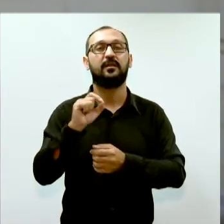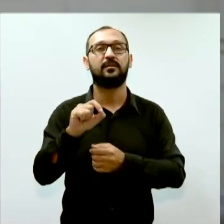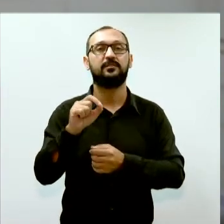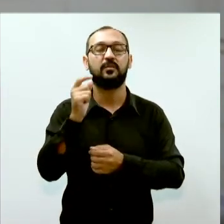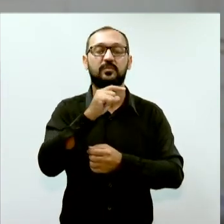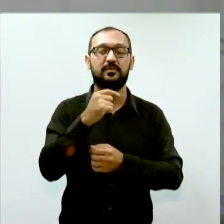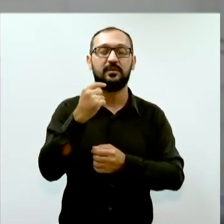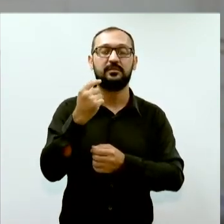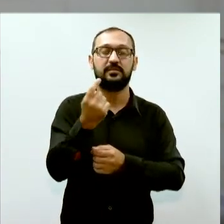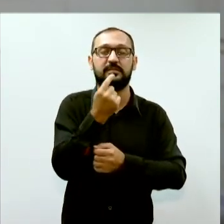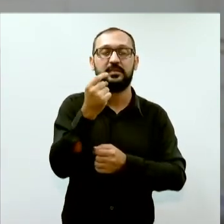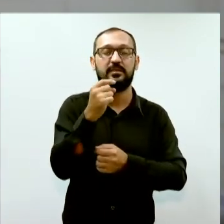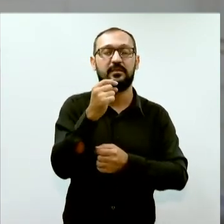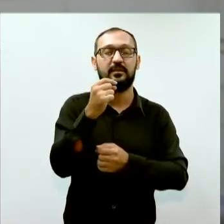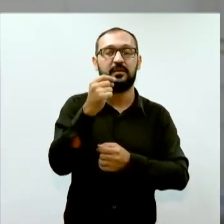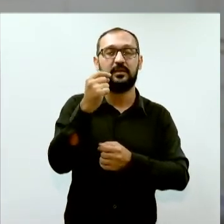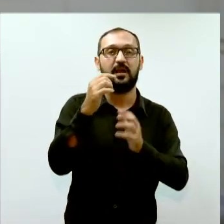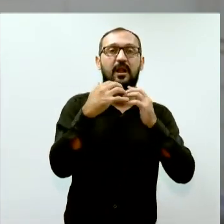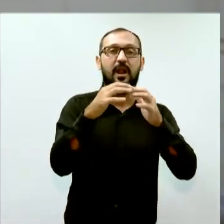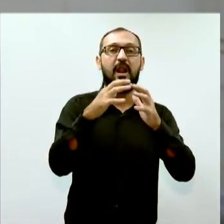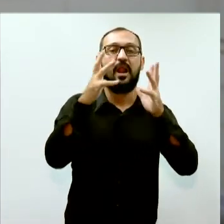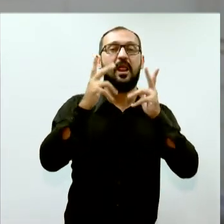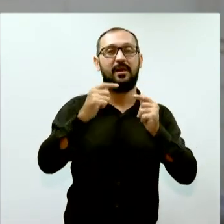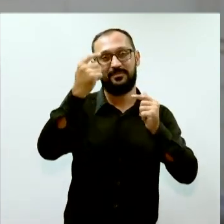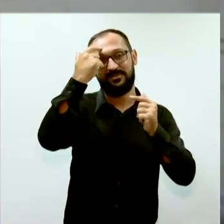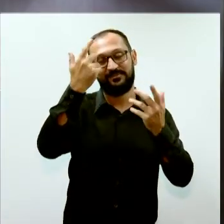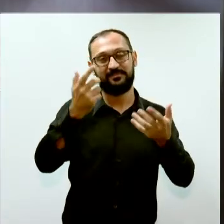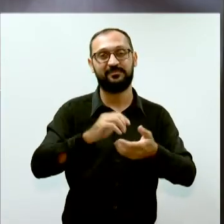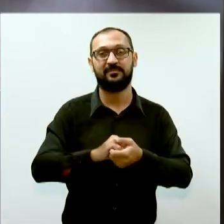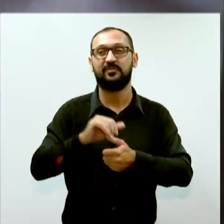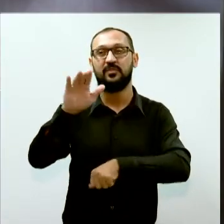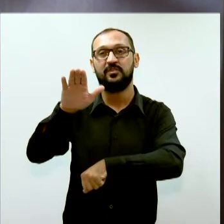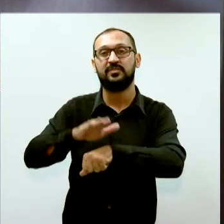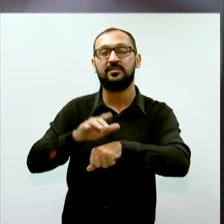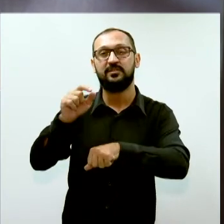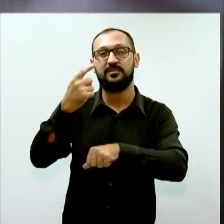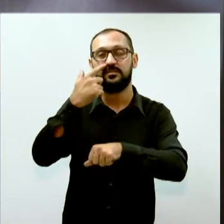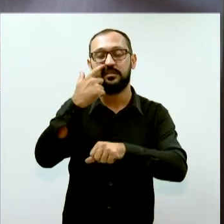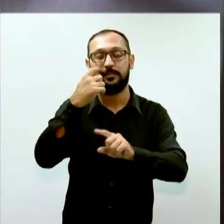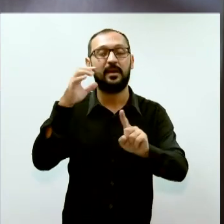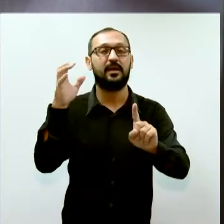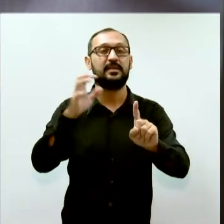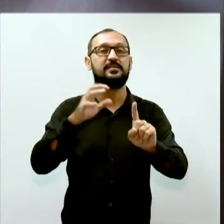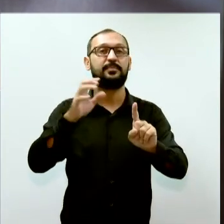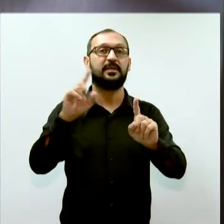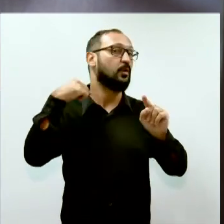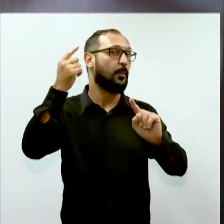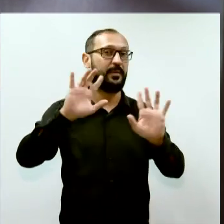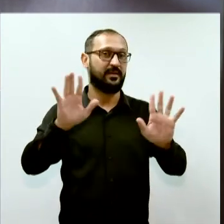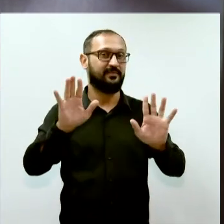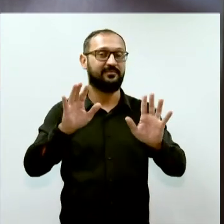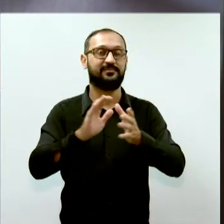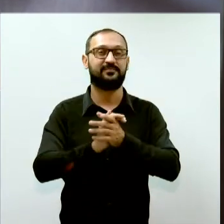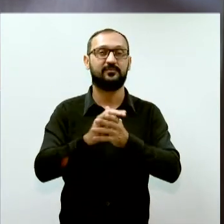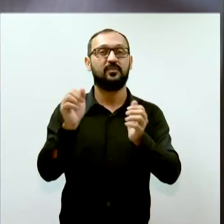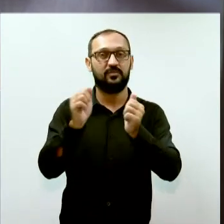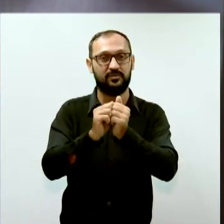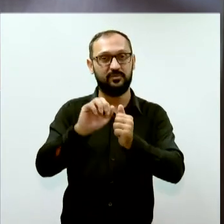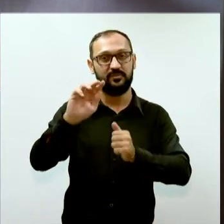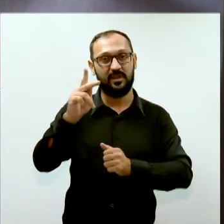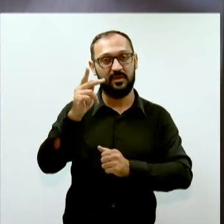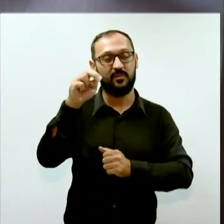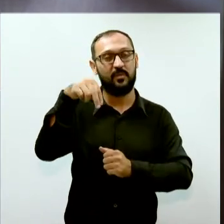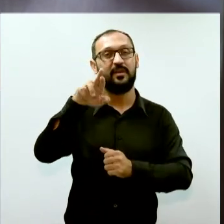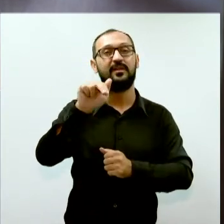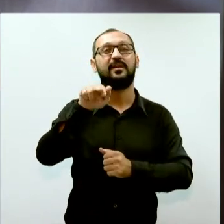que você consegue ser são, né? Eu acho que é um pouco isso. Agora eu vou chamar o quadro Inspira Não Pira, que é